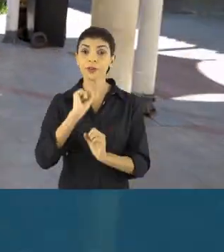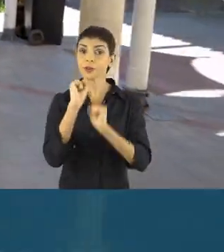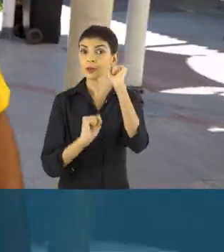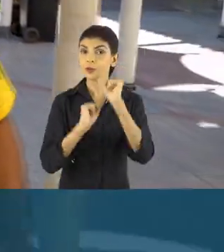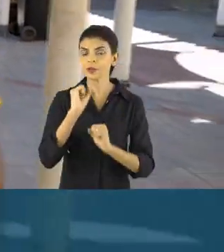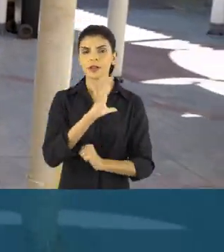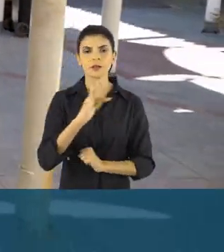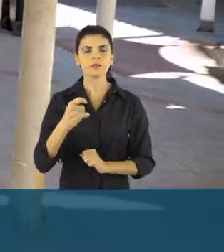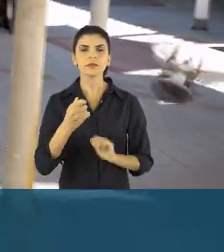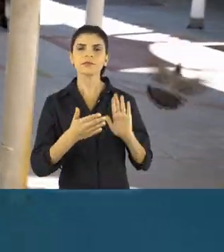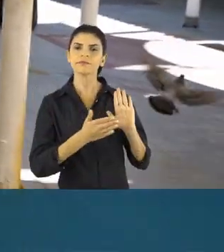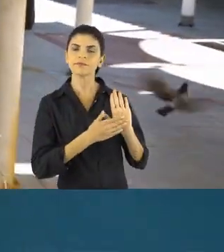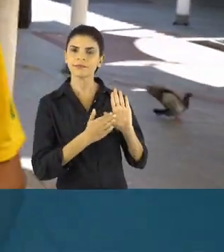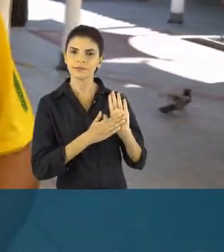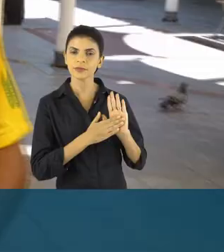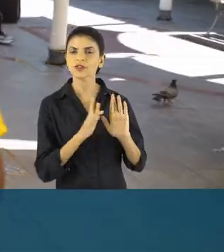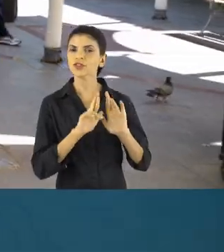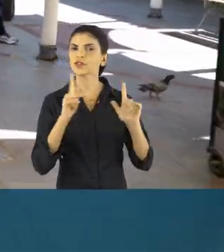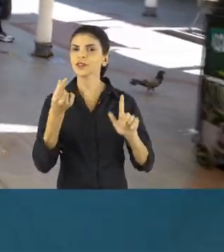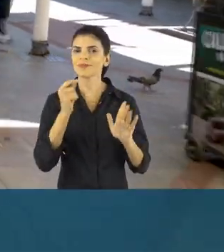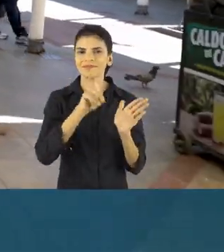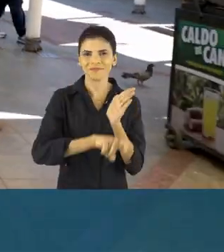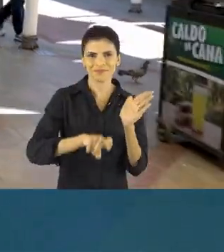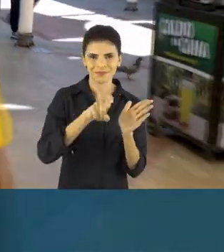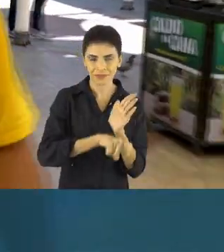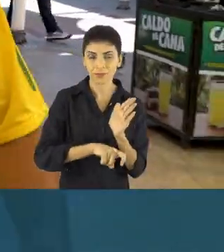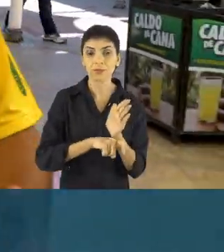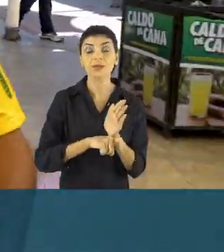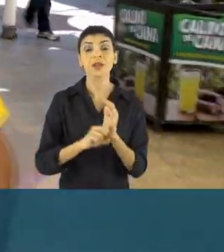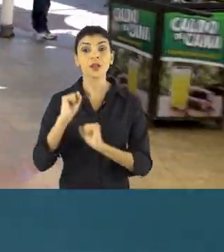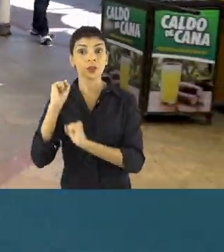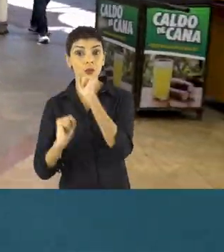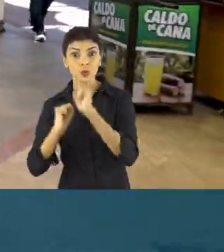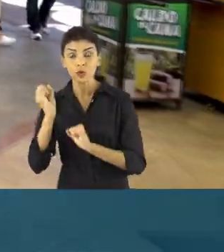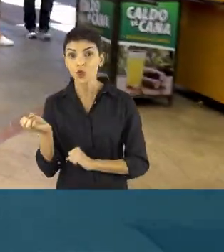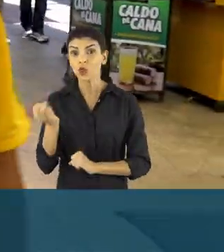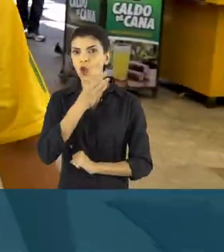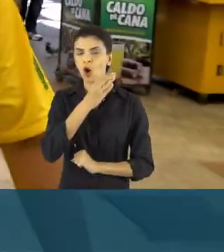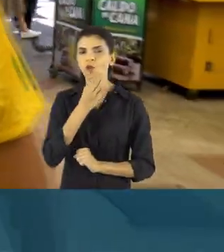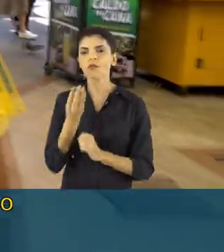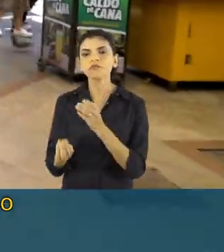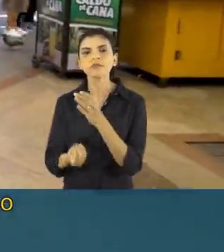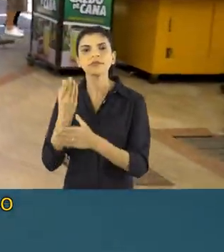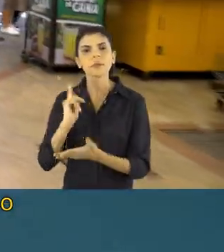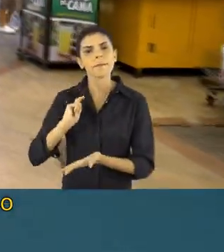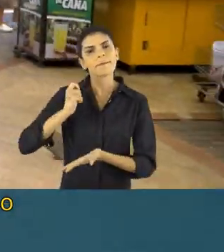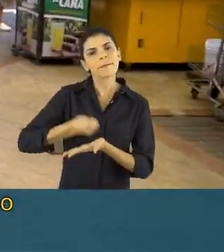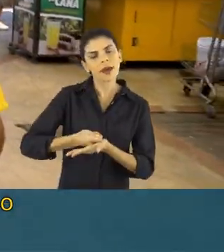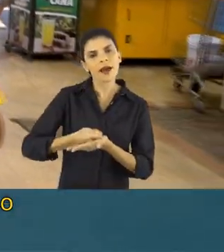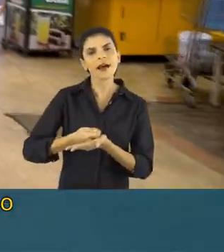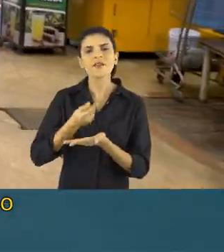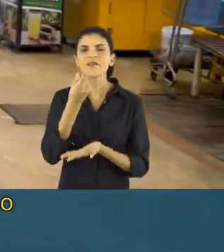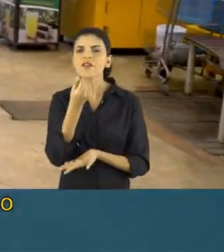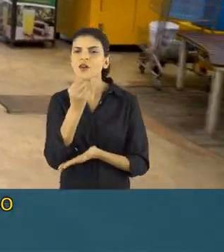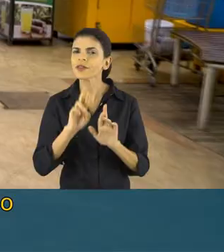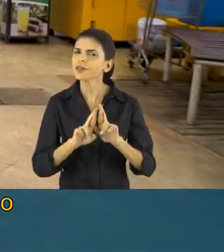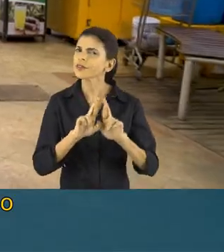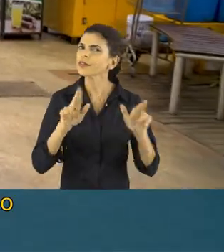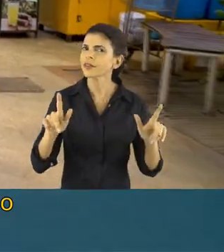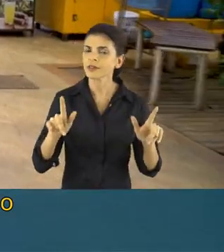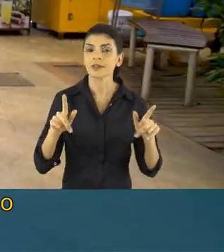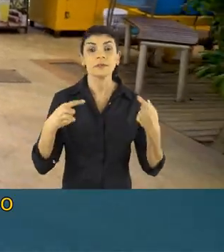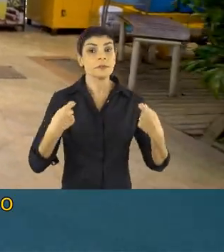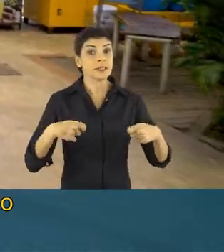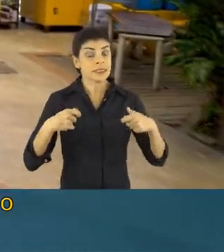Cabo Frio a gente precisa estabelecer o regime tributário diferenciado e que novas indústrias aqui se está ali pagando um posto